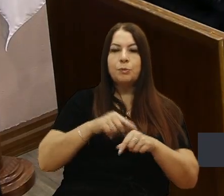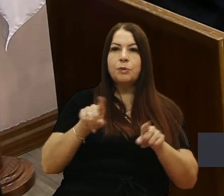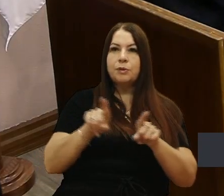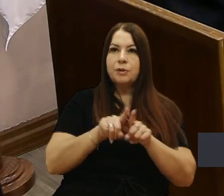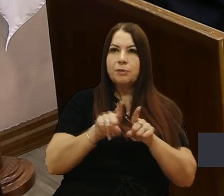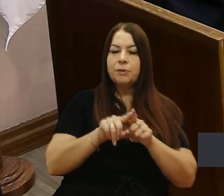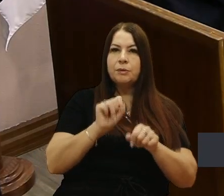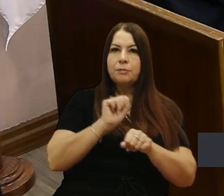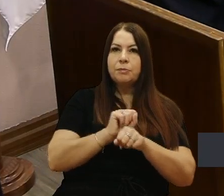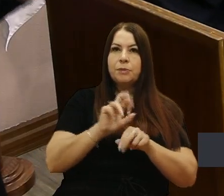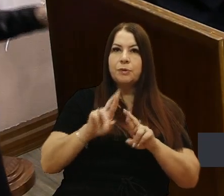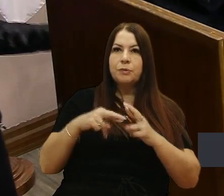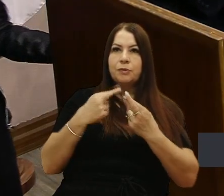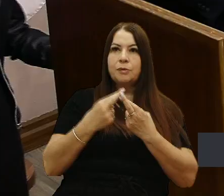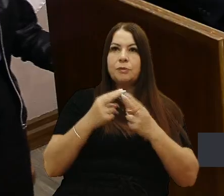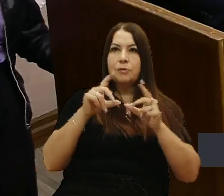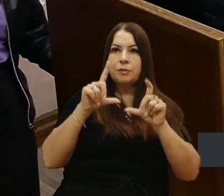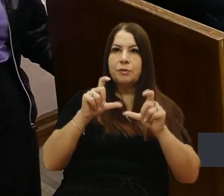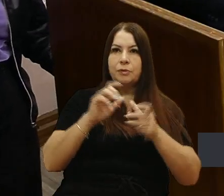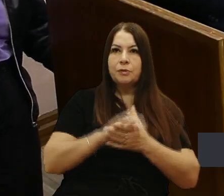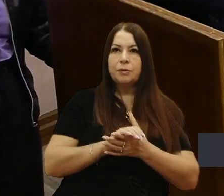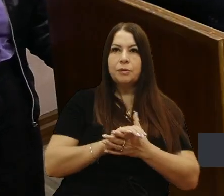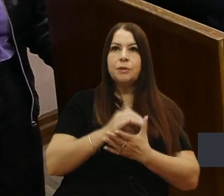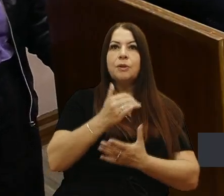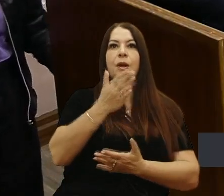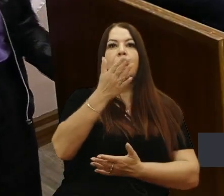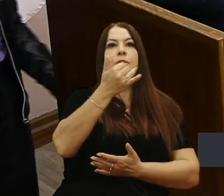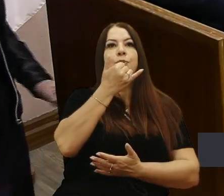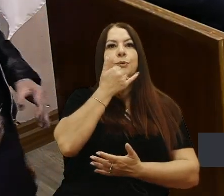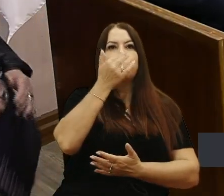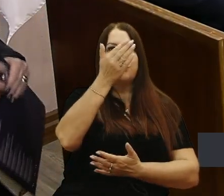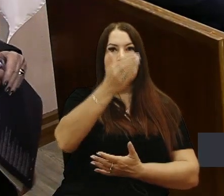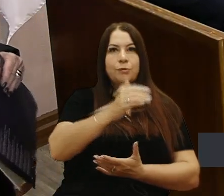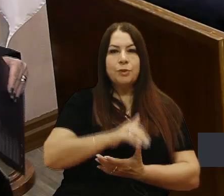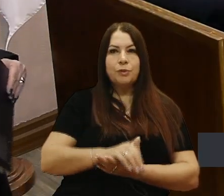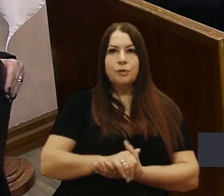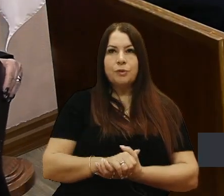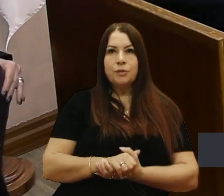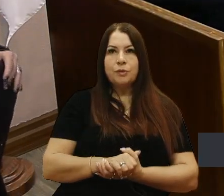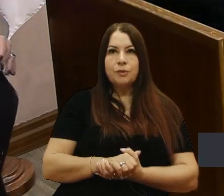que suspendo a sessão para uma foto... Ah, não, senhor, desculpa.